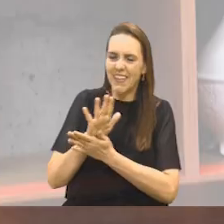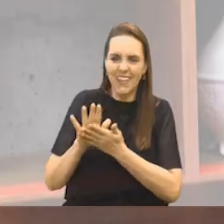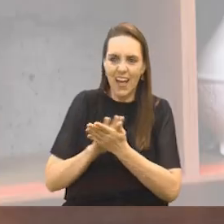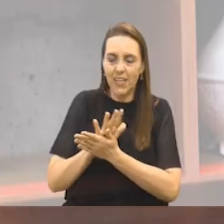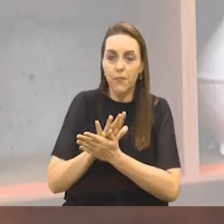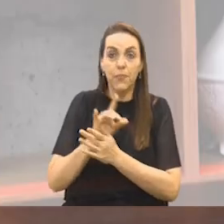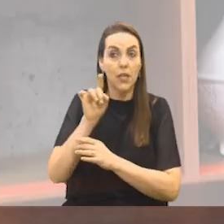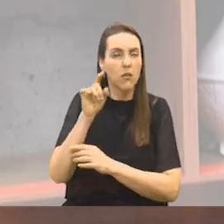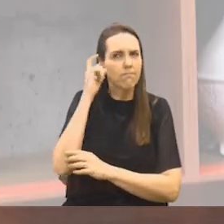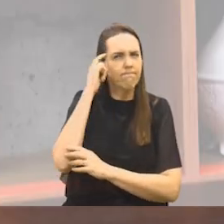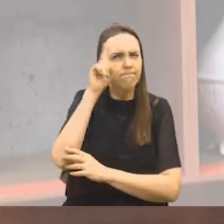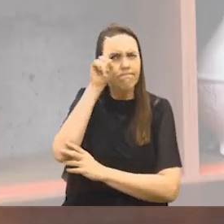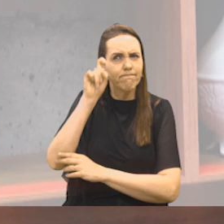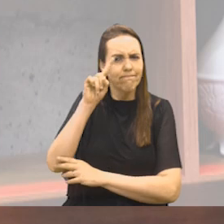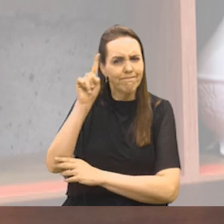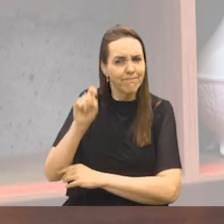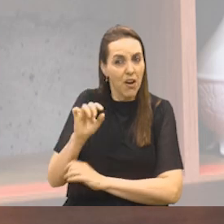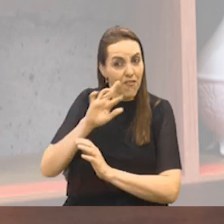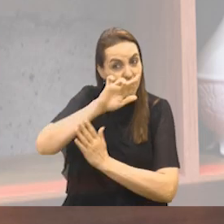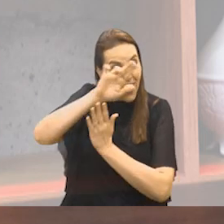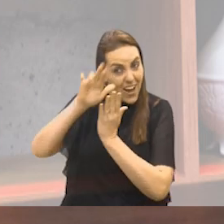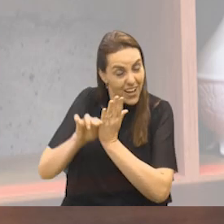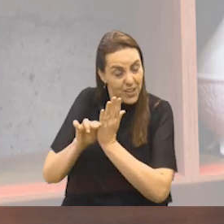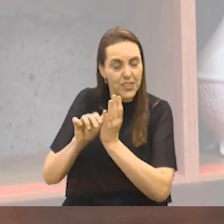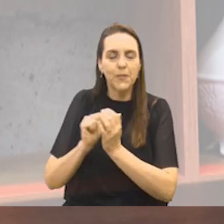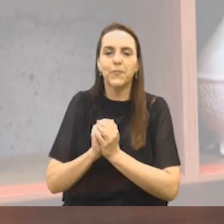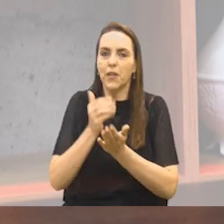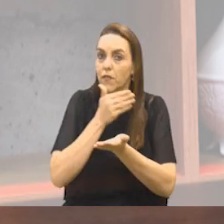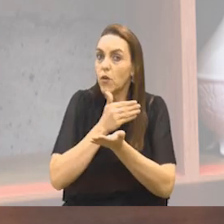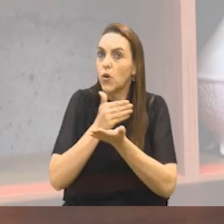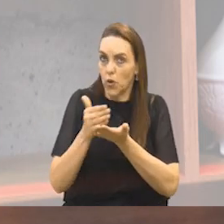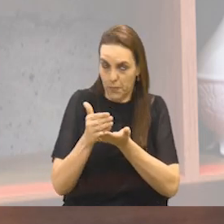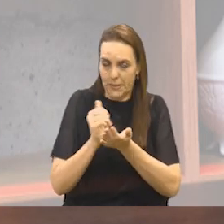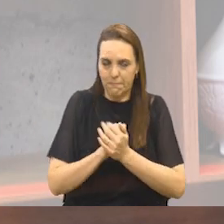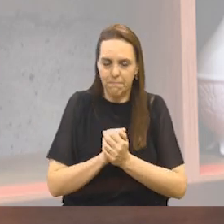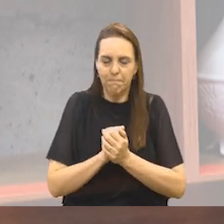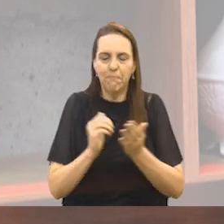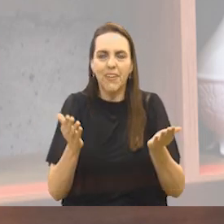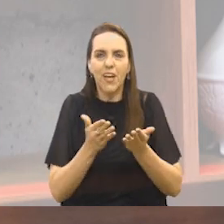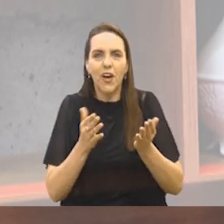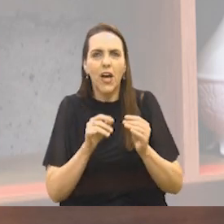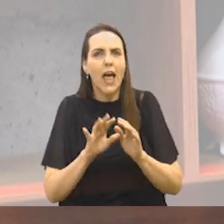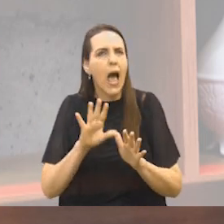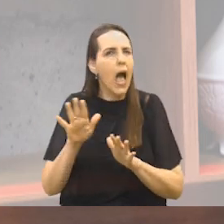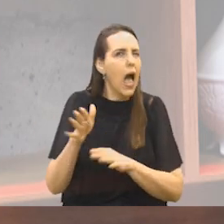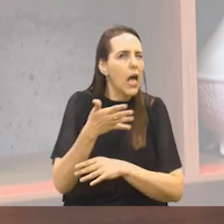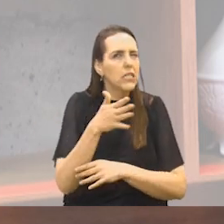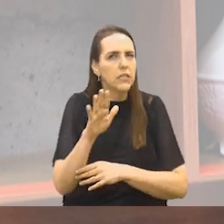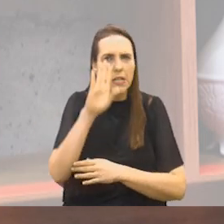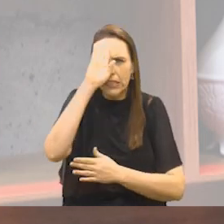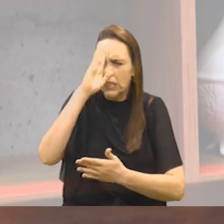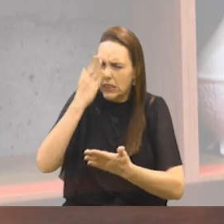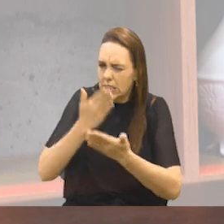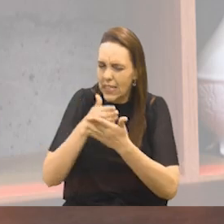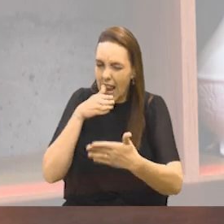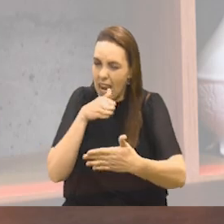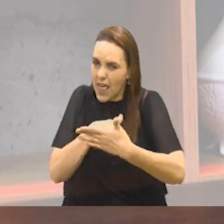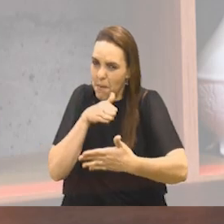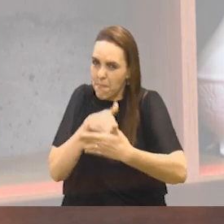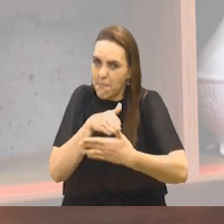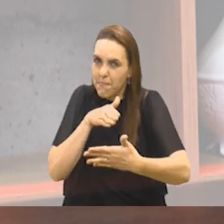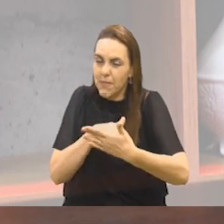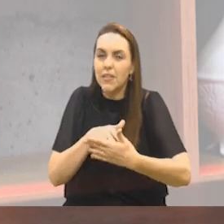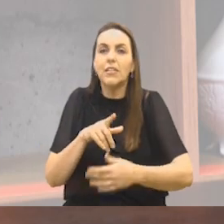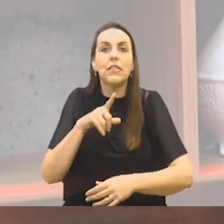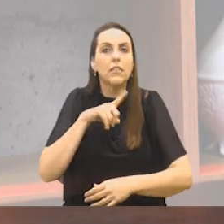trouxe vários questionamentos, mas vou começar por... A gente traz, às vezes, algumas